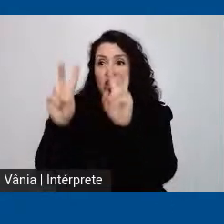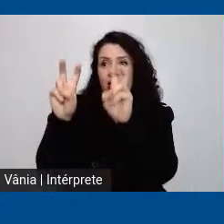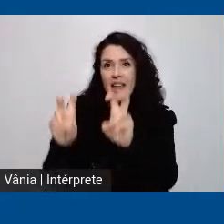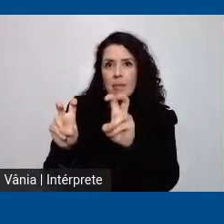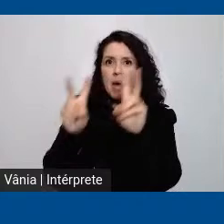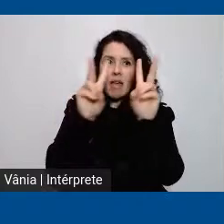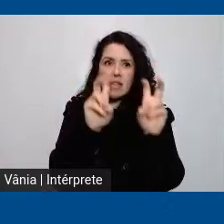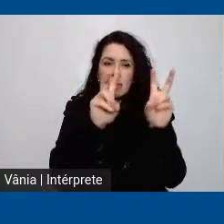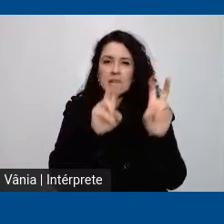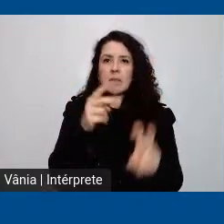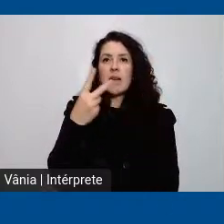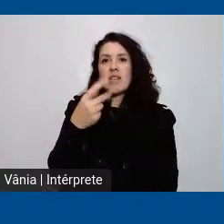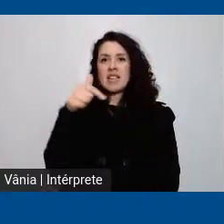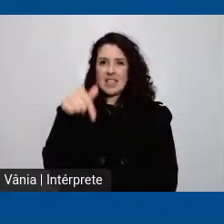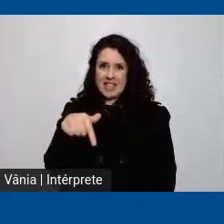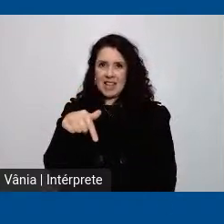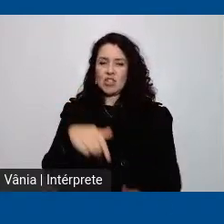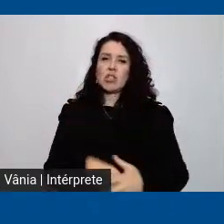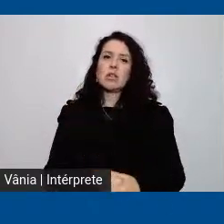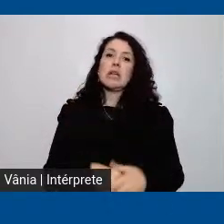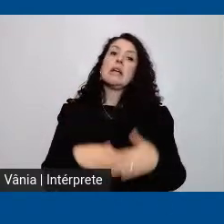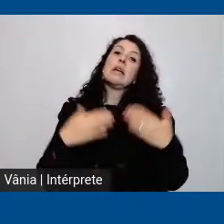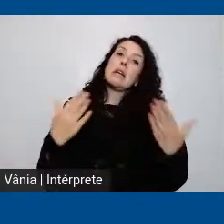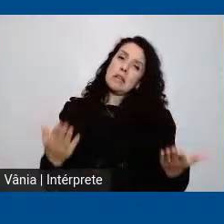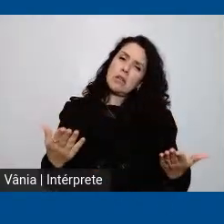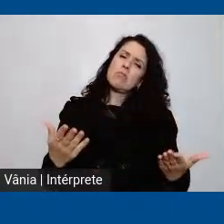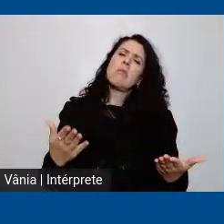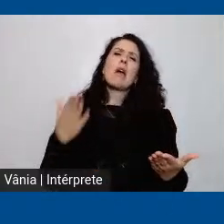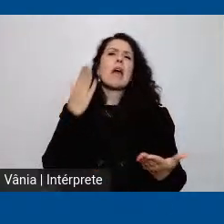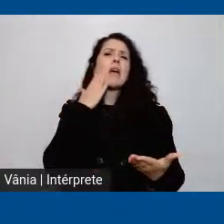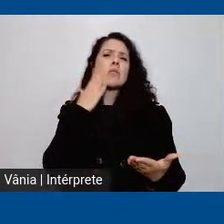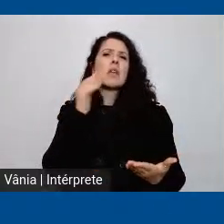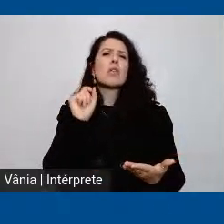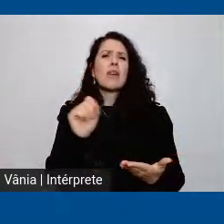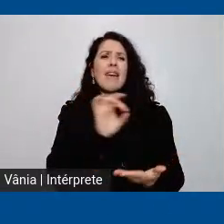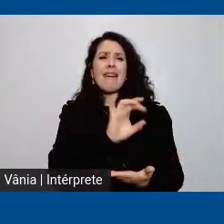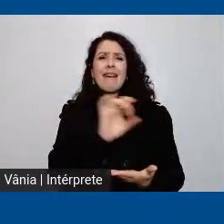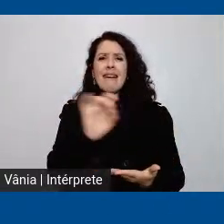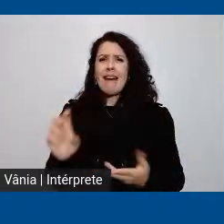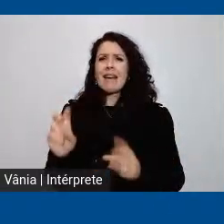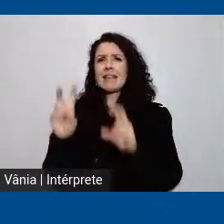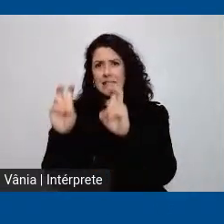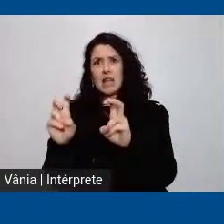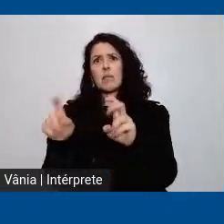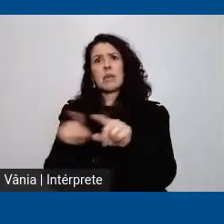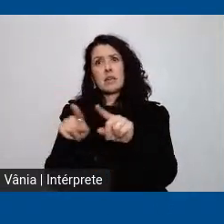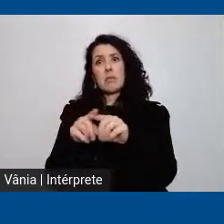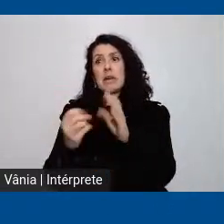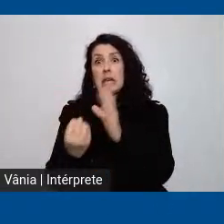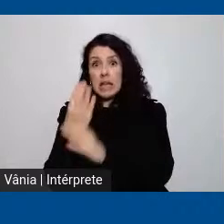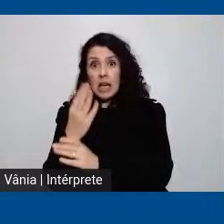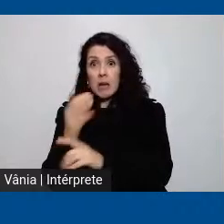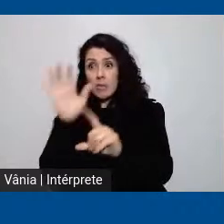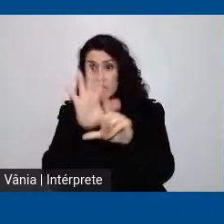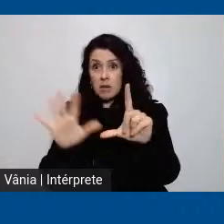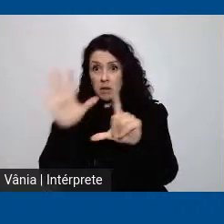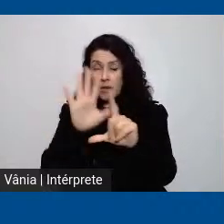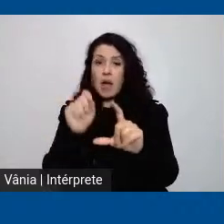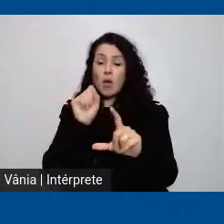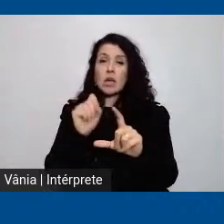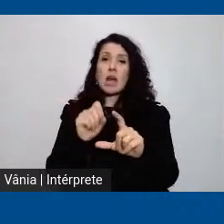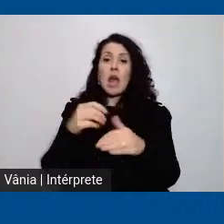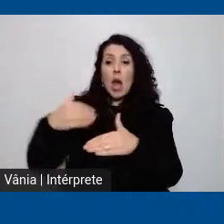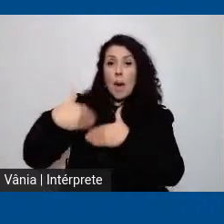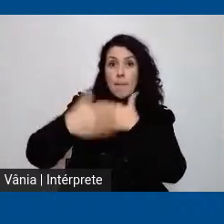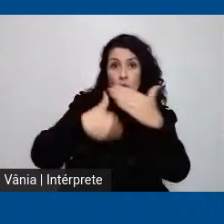pensou dos cadernos e sobre os quais escrevemos e criamos, né, conjuntos de imagens, que são os processos fotomecânicos na obra